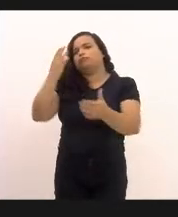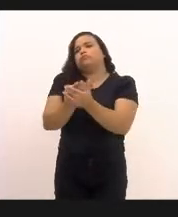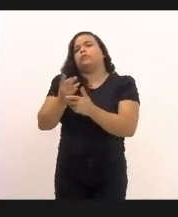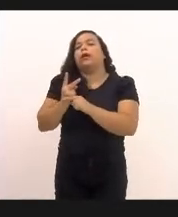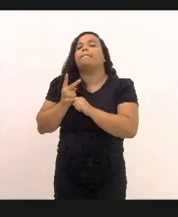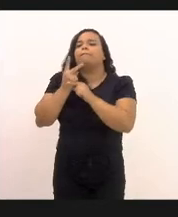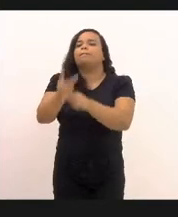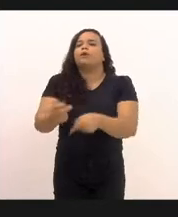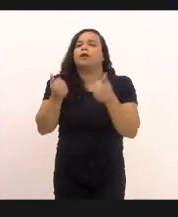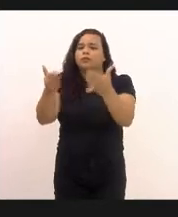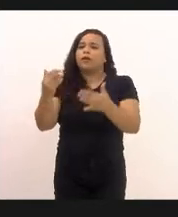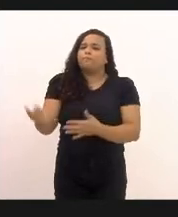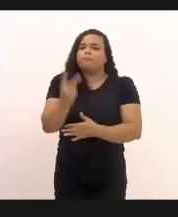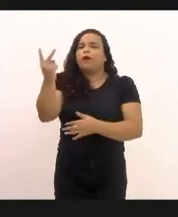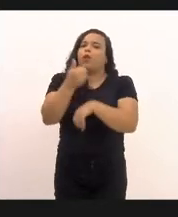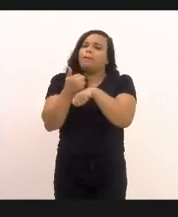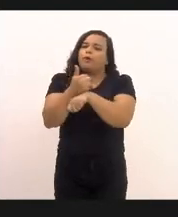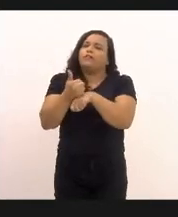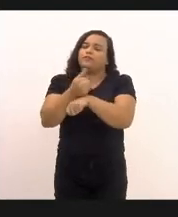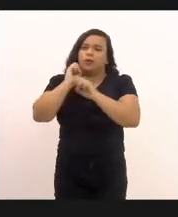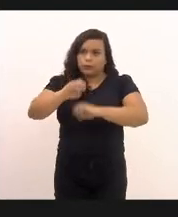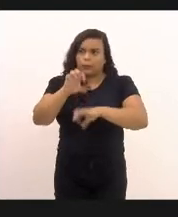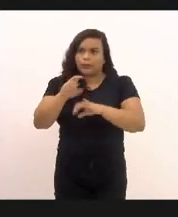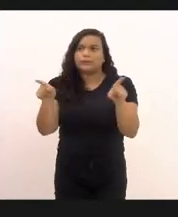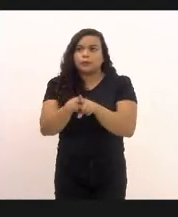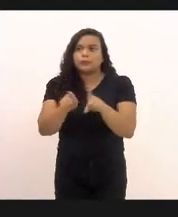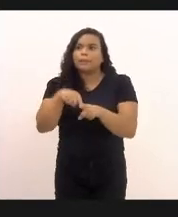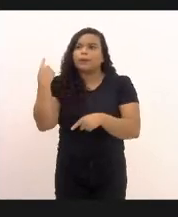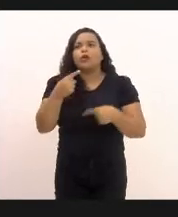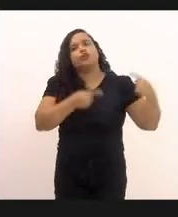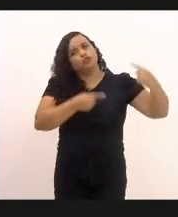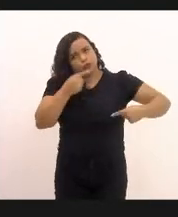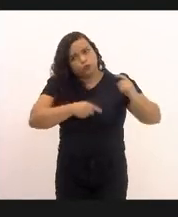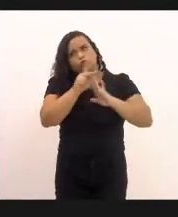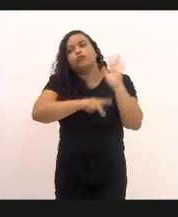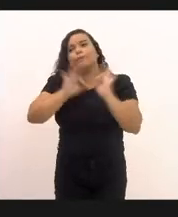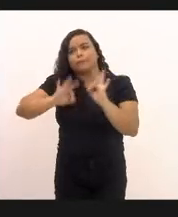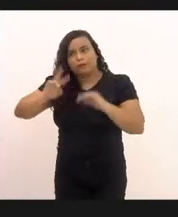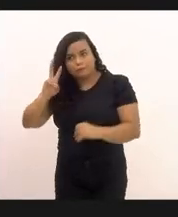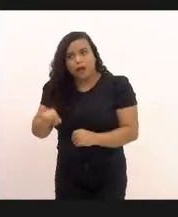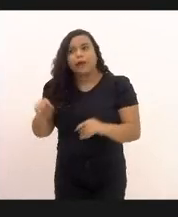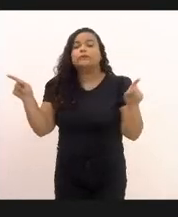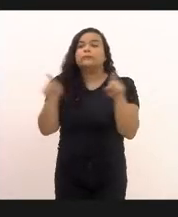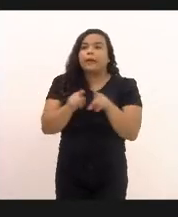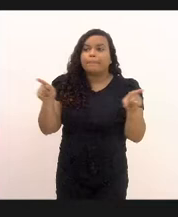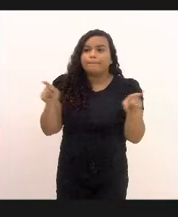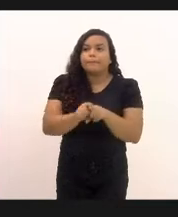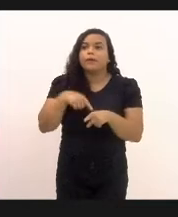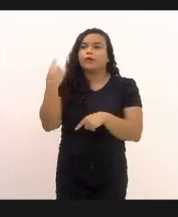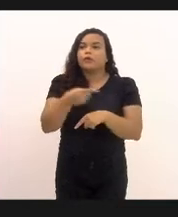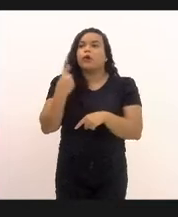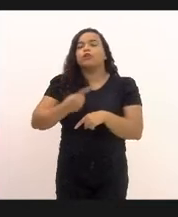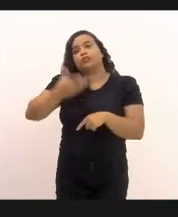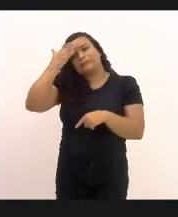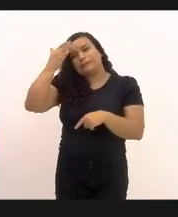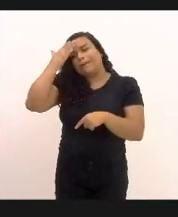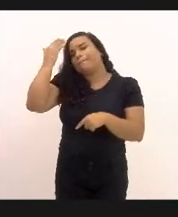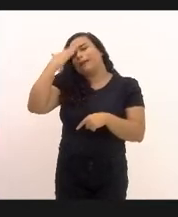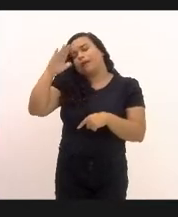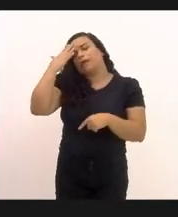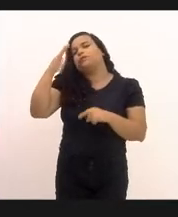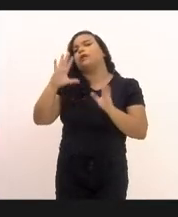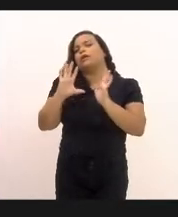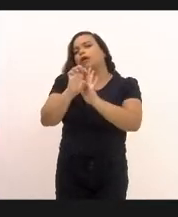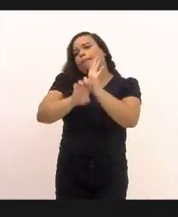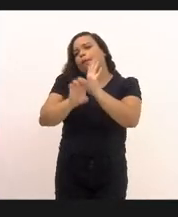a valorização dos profissionais de educação. A gente vai discutir esse projeto, vamos procurar entender essas emendas